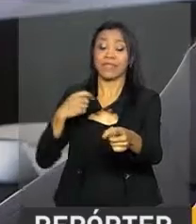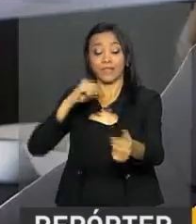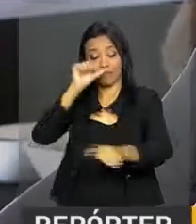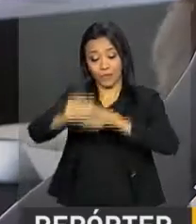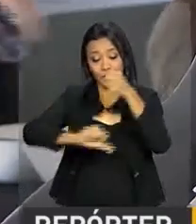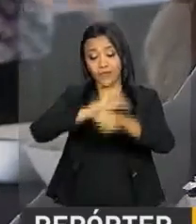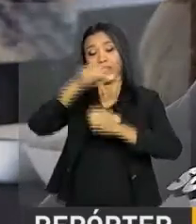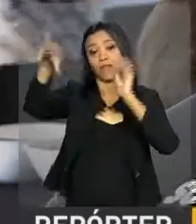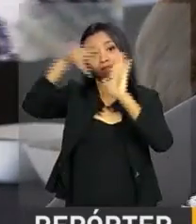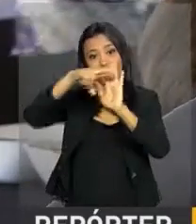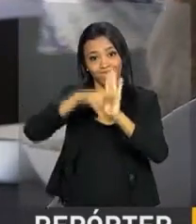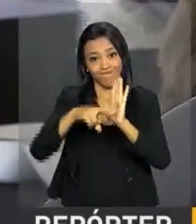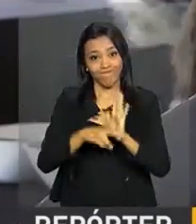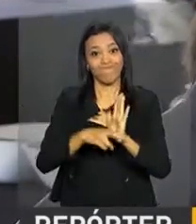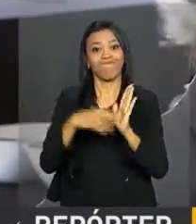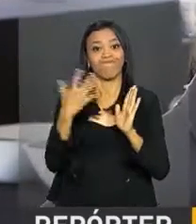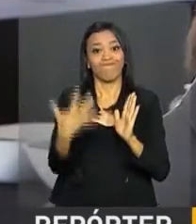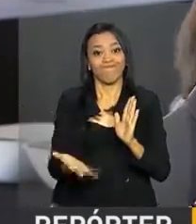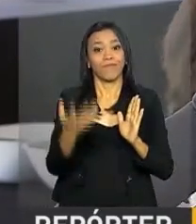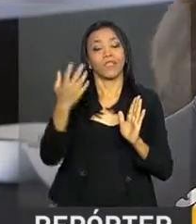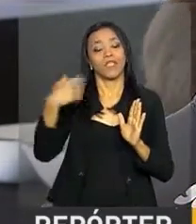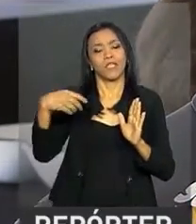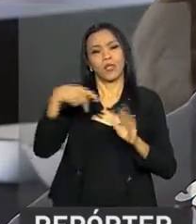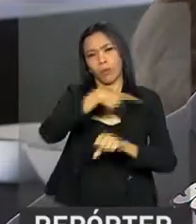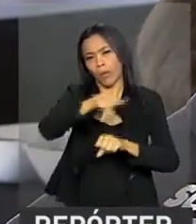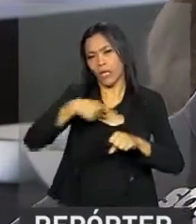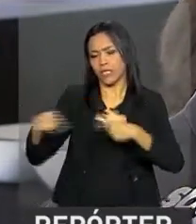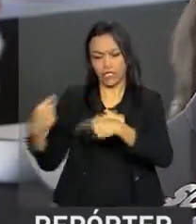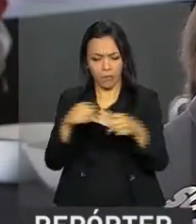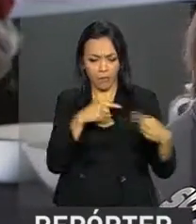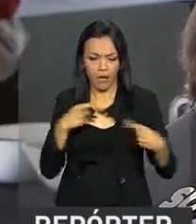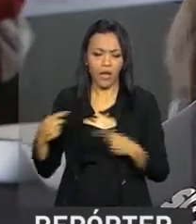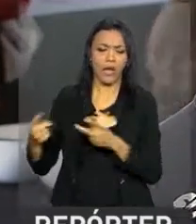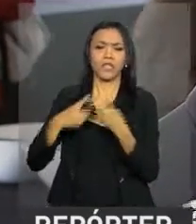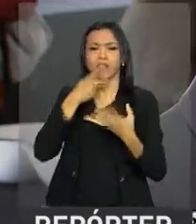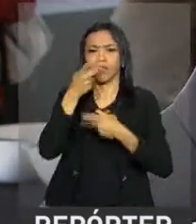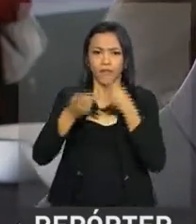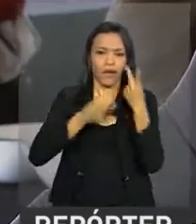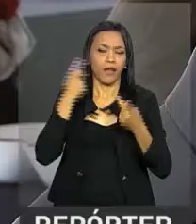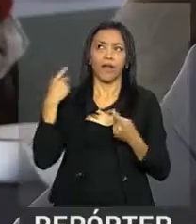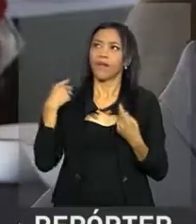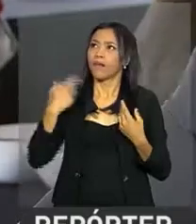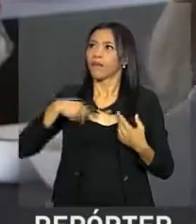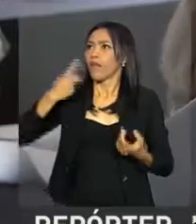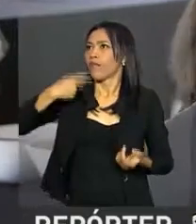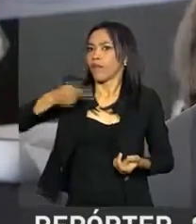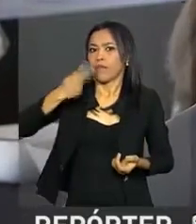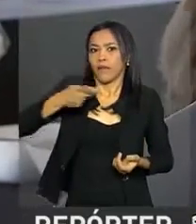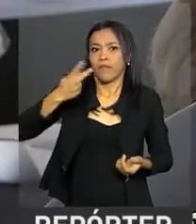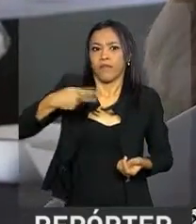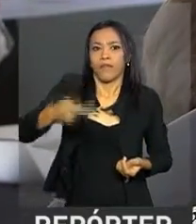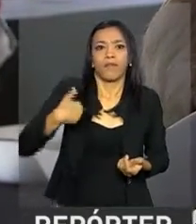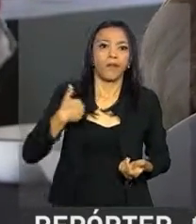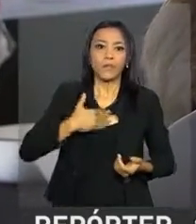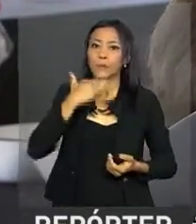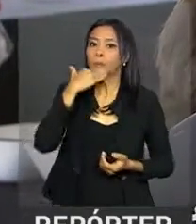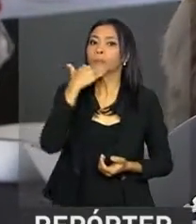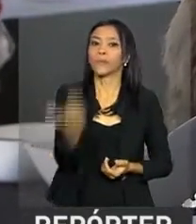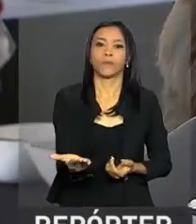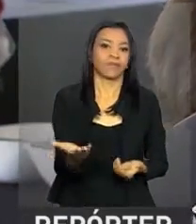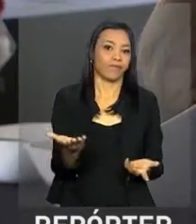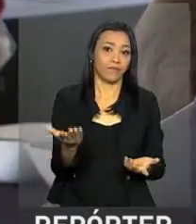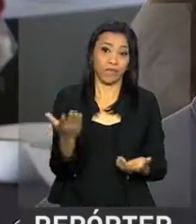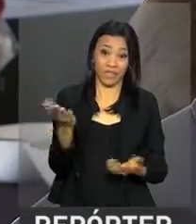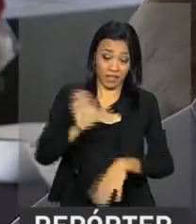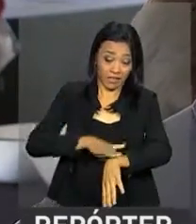reformas estruturais que o país debate, fala, comenta há décadas, mas não acontece. Dessa vez, não há mais